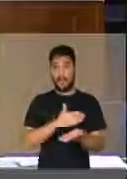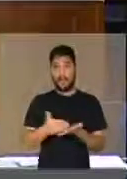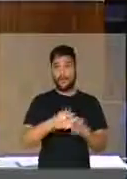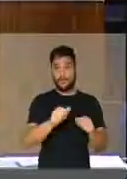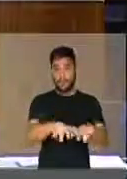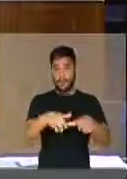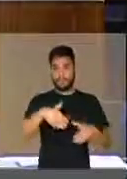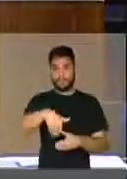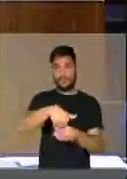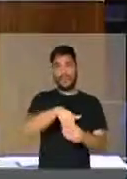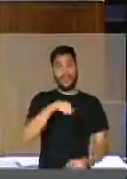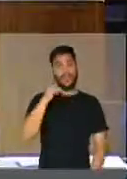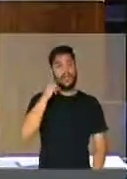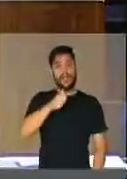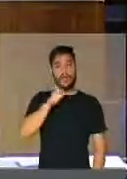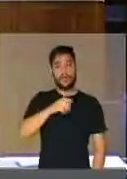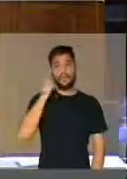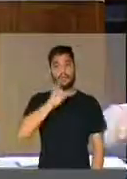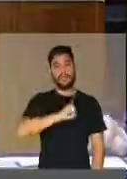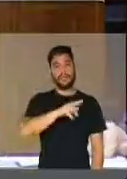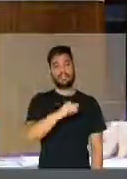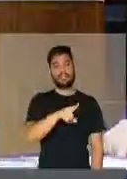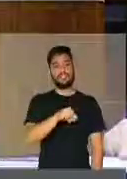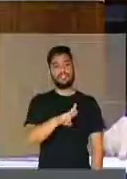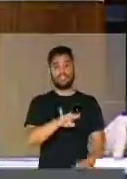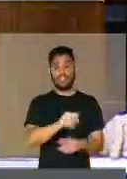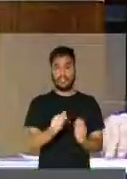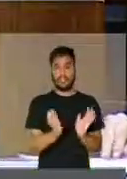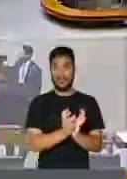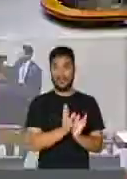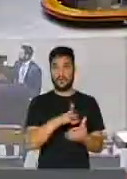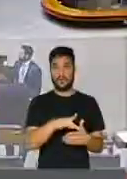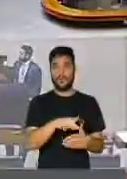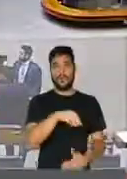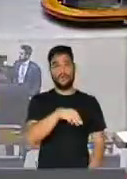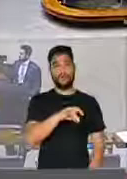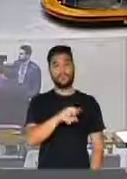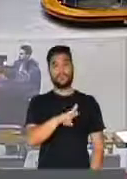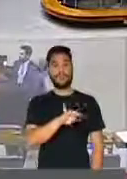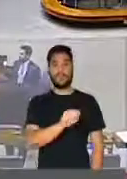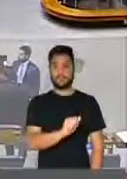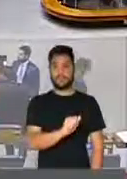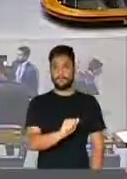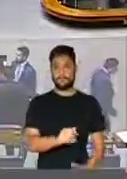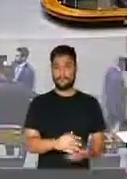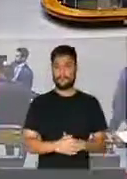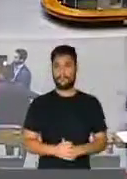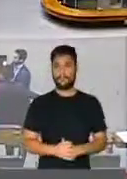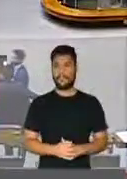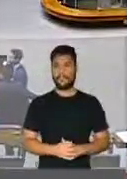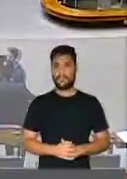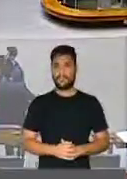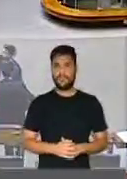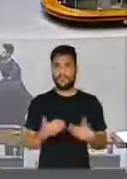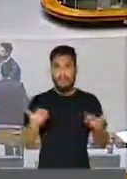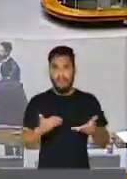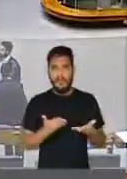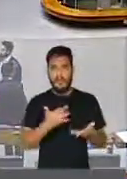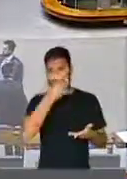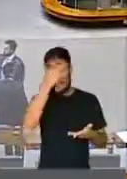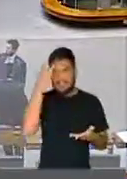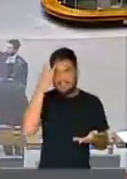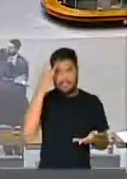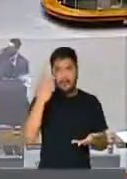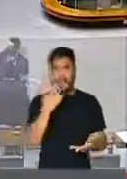Ordem do dia, deputado Jandira Fegali, pela liderança da oposição, da minoria. Senhor presidente, um minuto só. Pior cego, senhor presidente, não é aquele que não